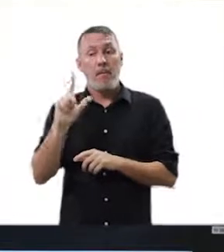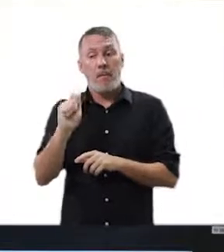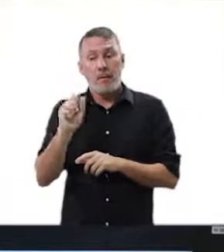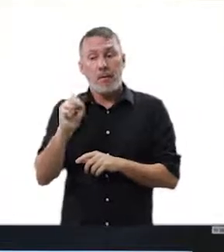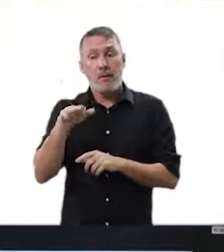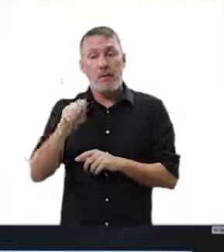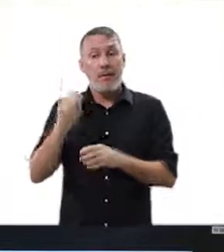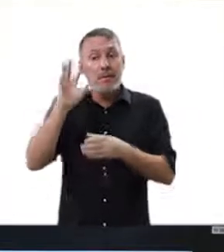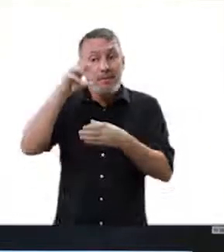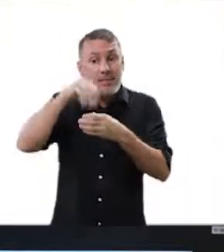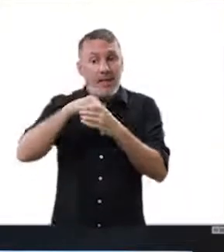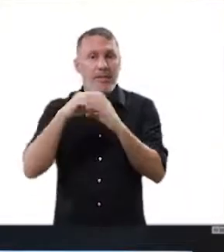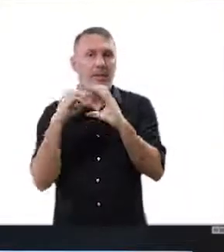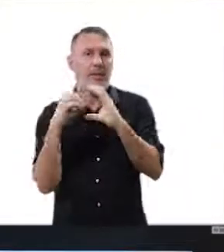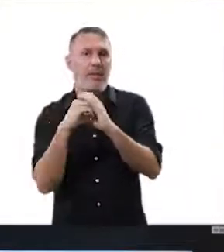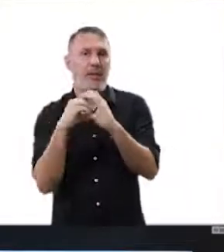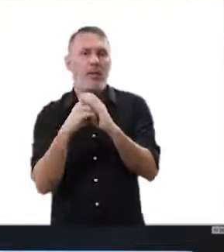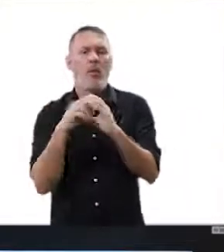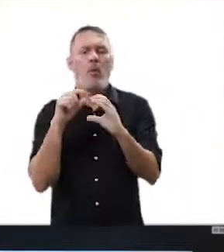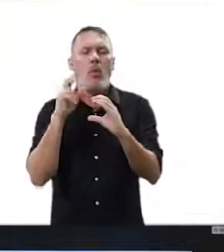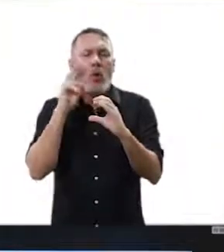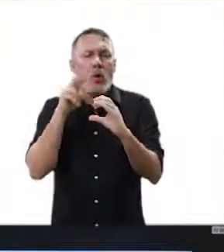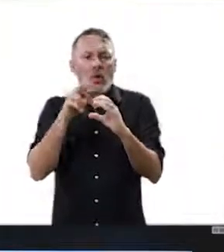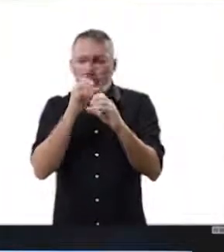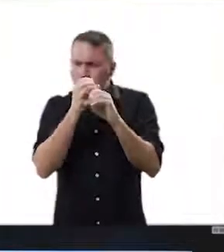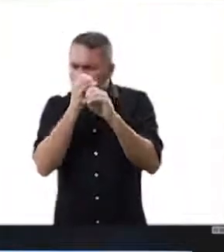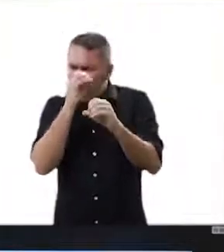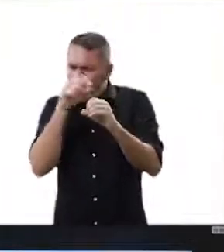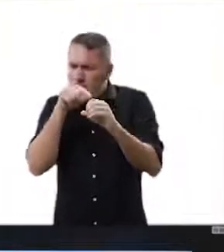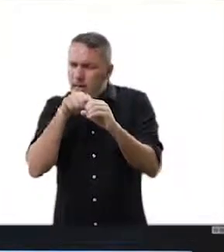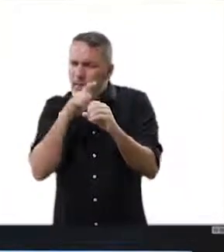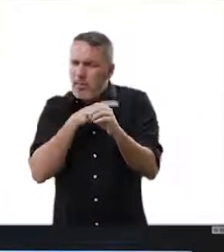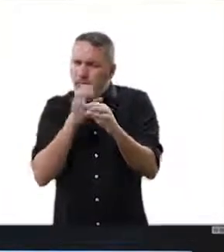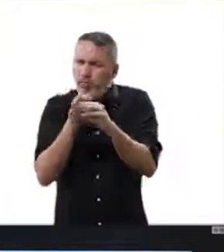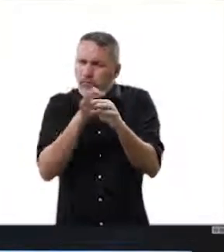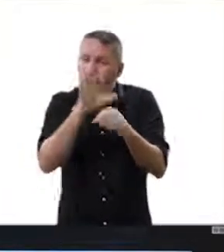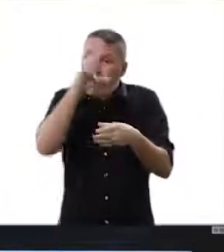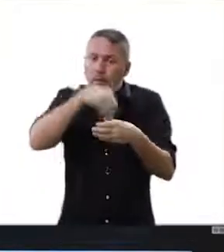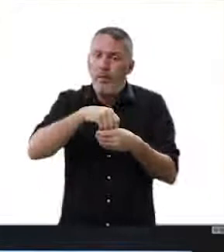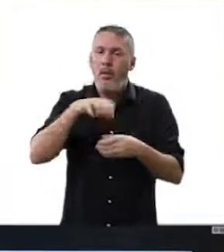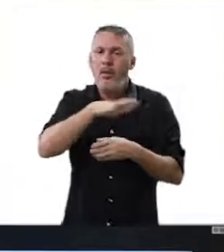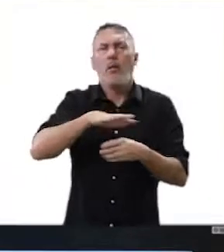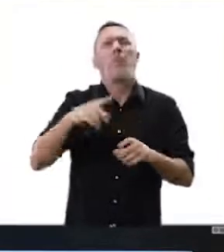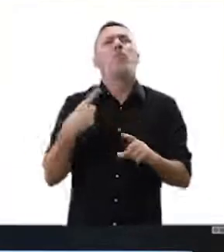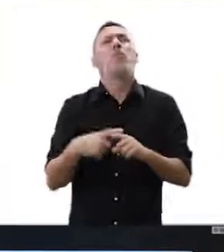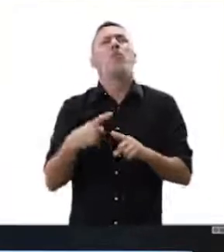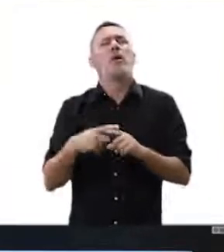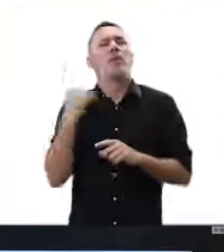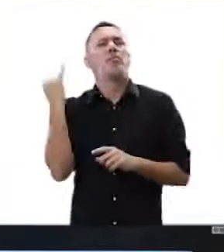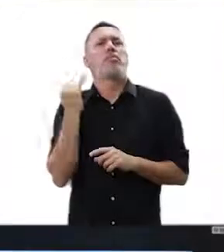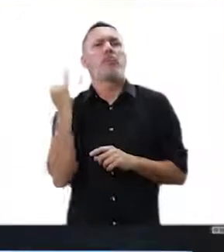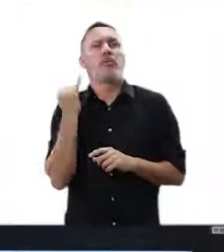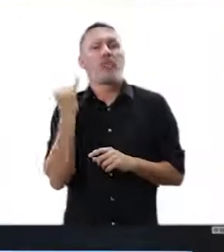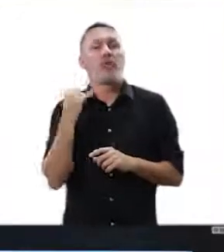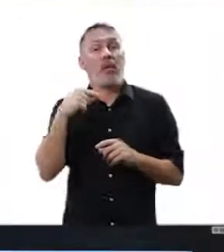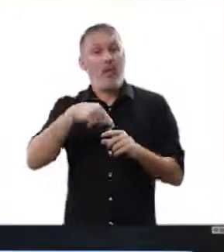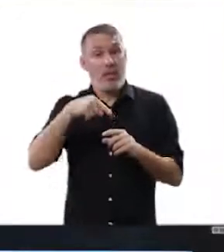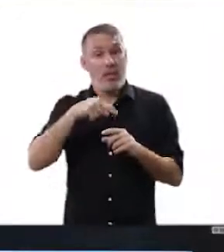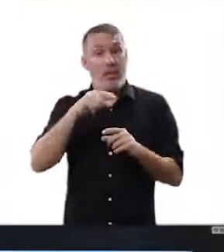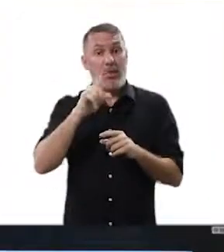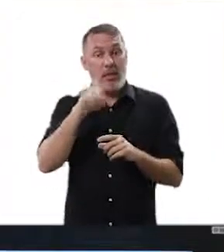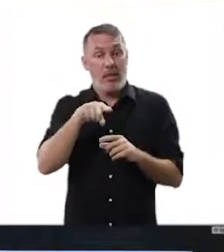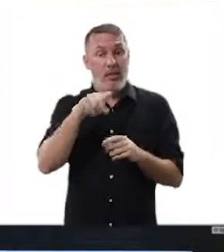o metabolismo da célula vai acontecer ali dentro. As reações químicas acontecem ali. Então, como vocês